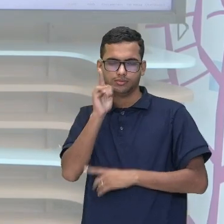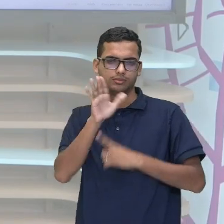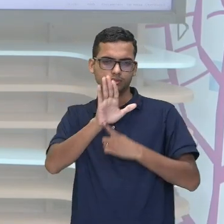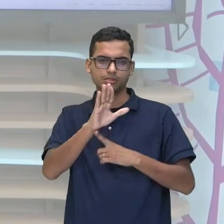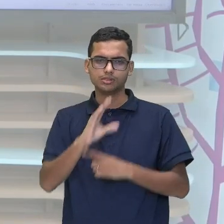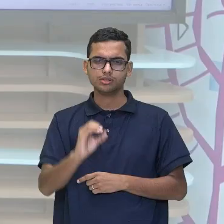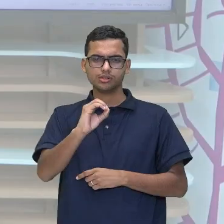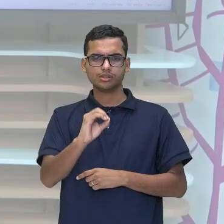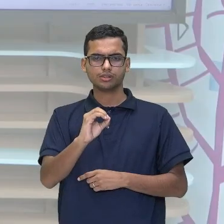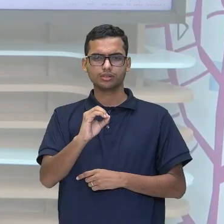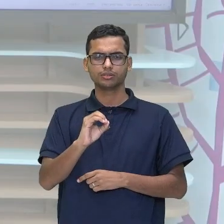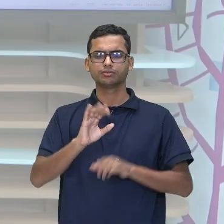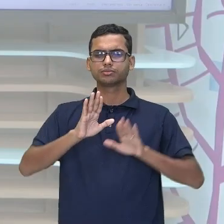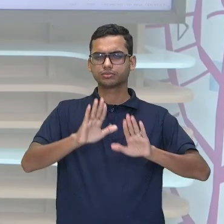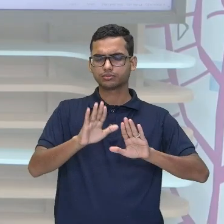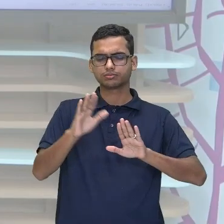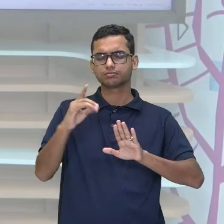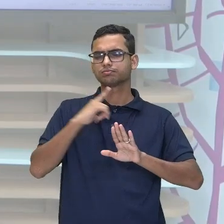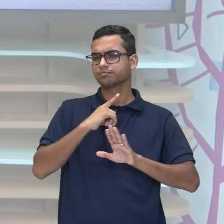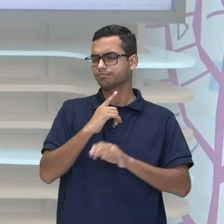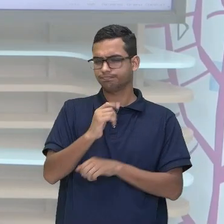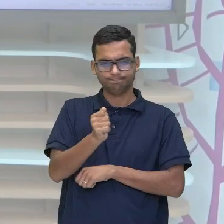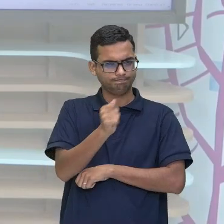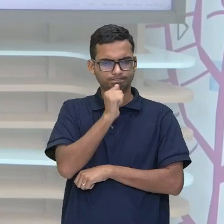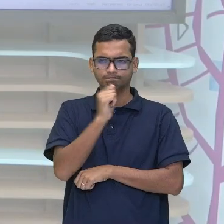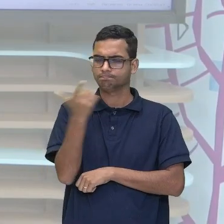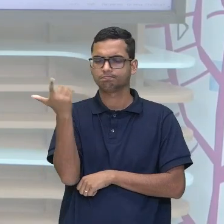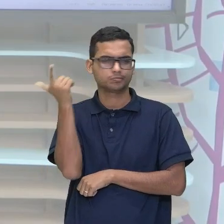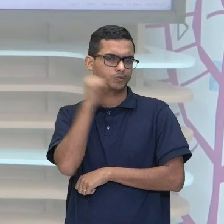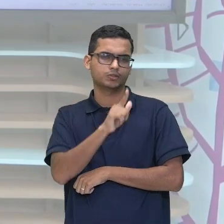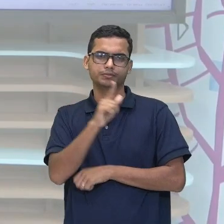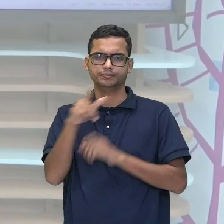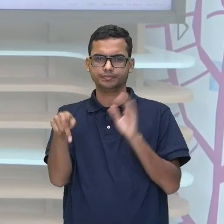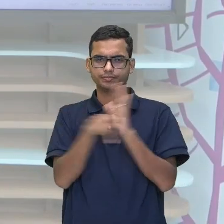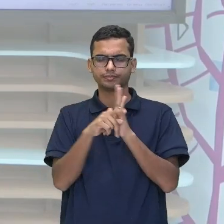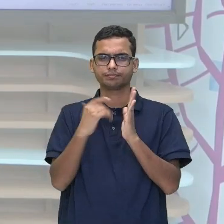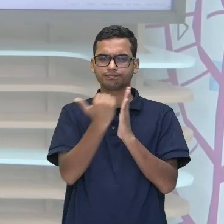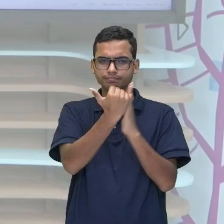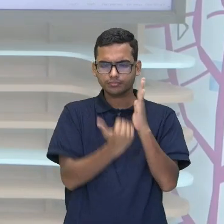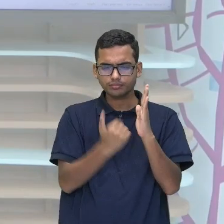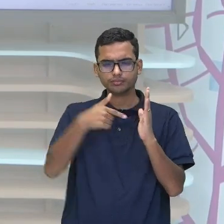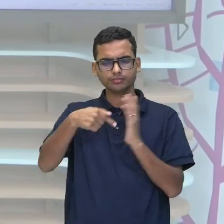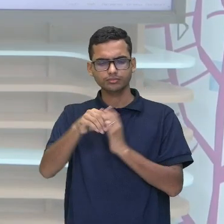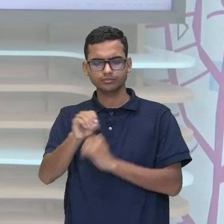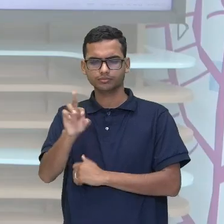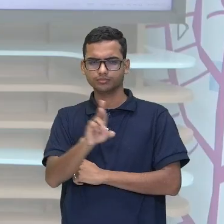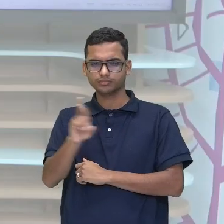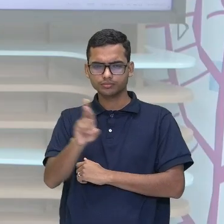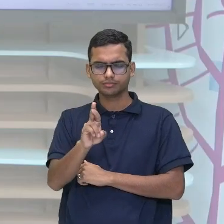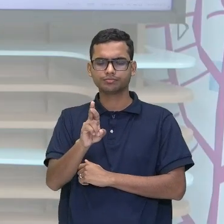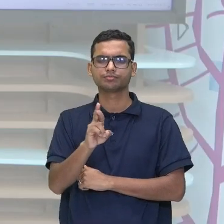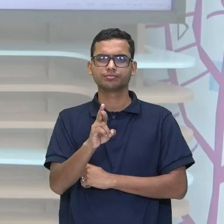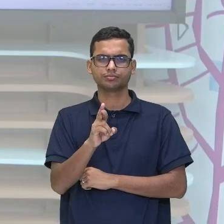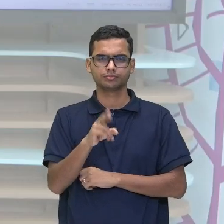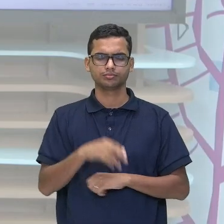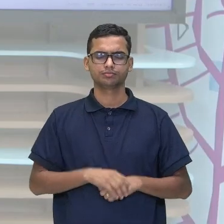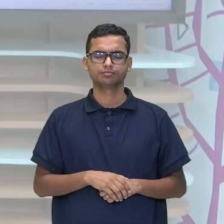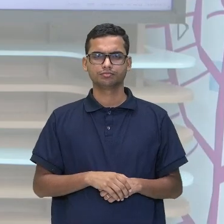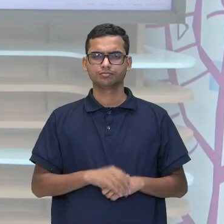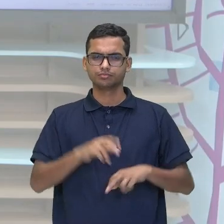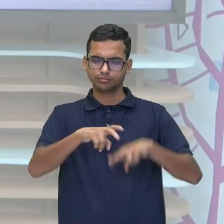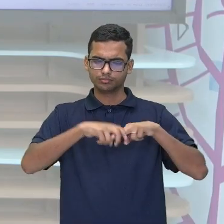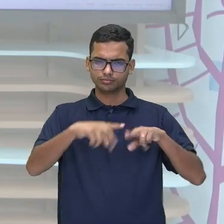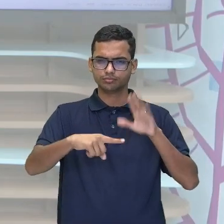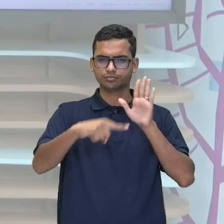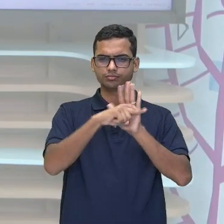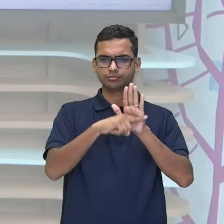mas ainda assim, ainda não tinha completado o que ele tinha tirado. Então, ele tirou ali R$70 abaixo do zero que